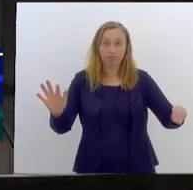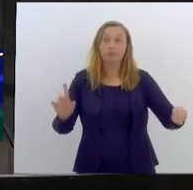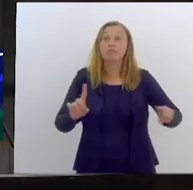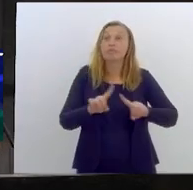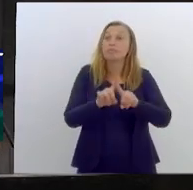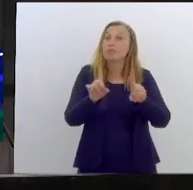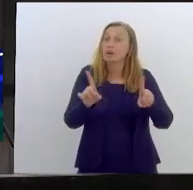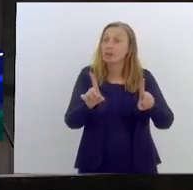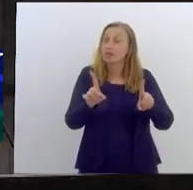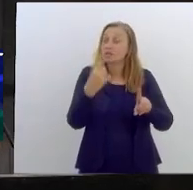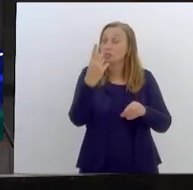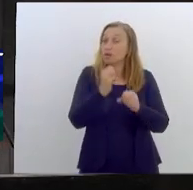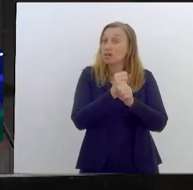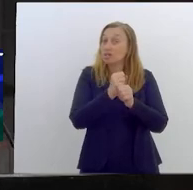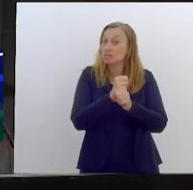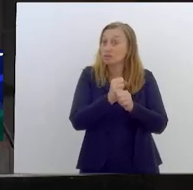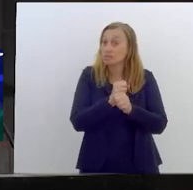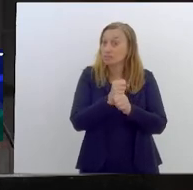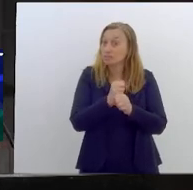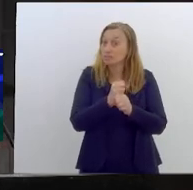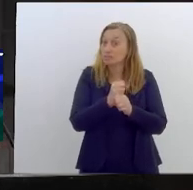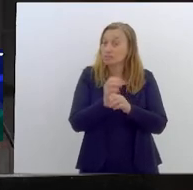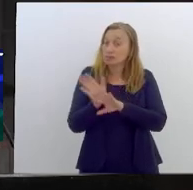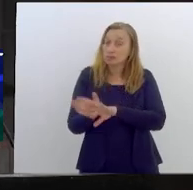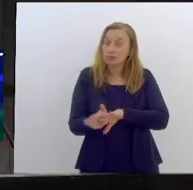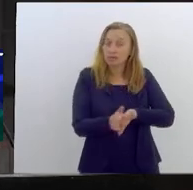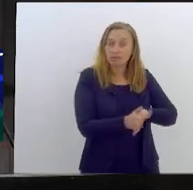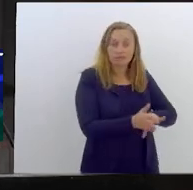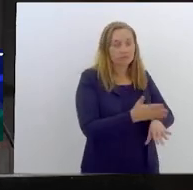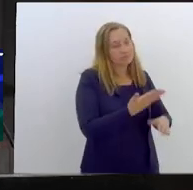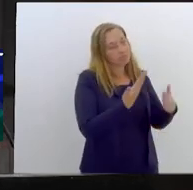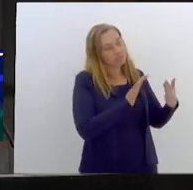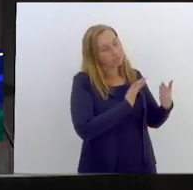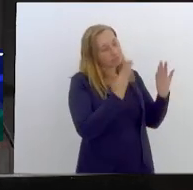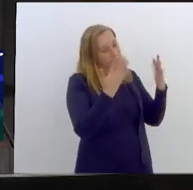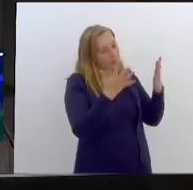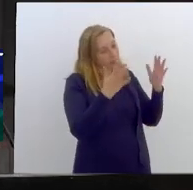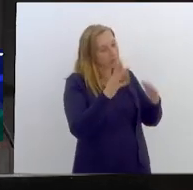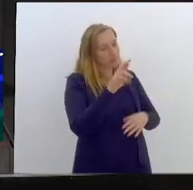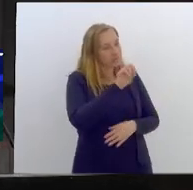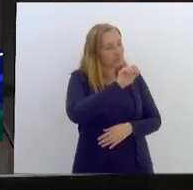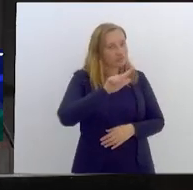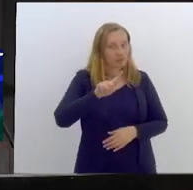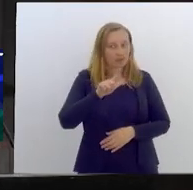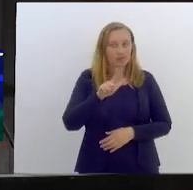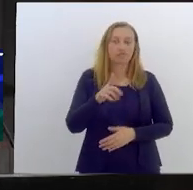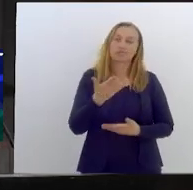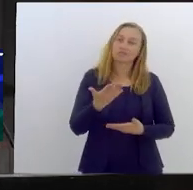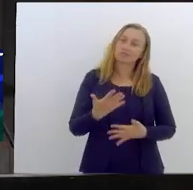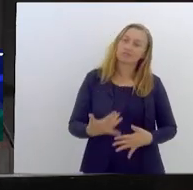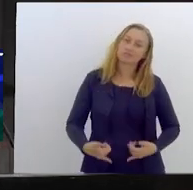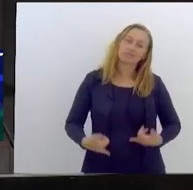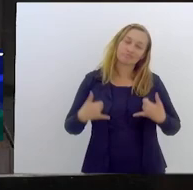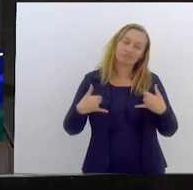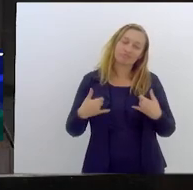Mas passado um ano, saudar meu amigo querido Rafael do Gordo, que honra te ver